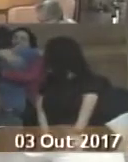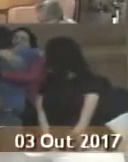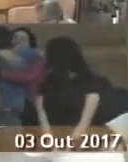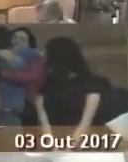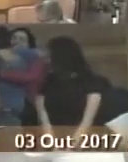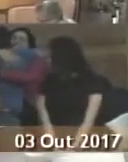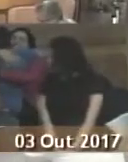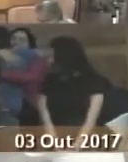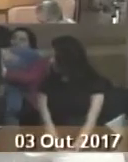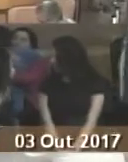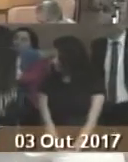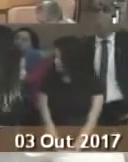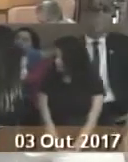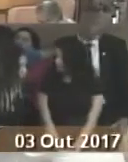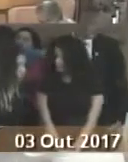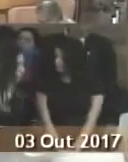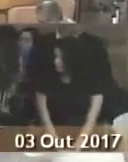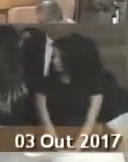Falar com você.